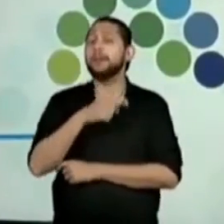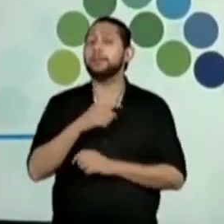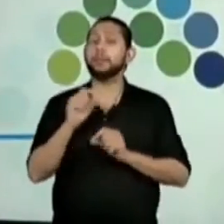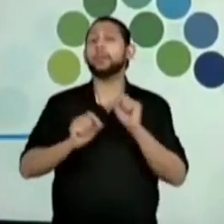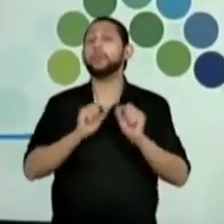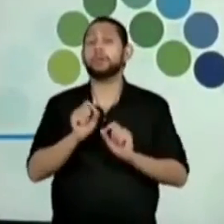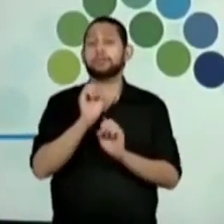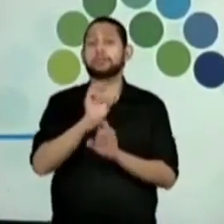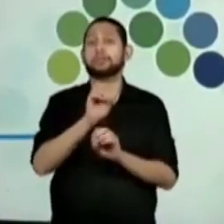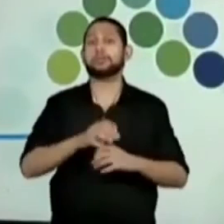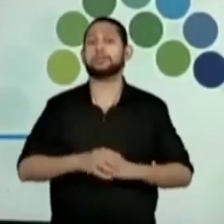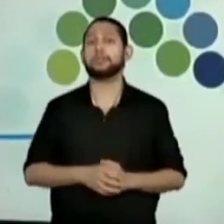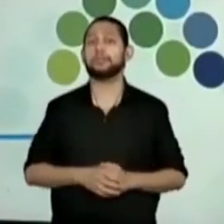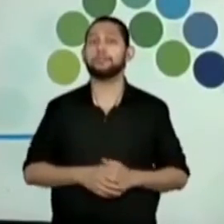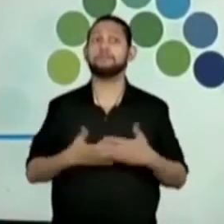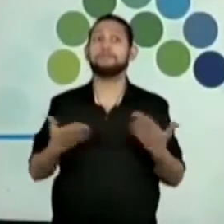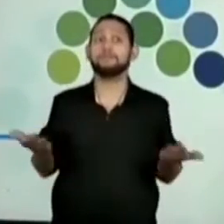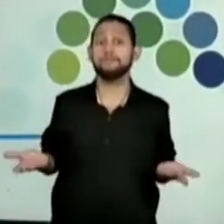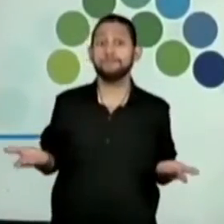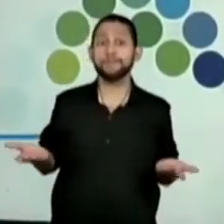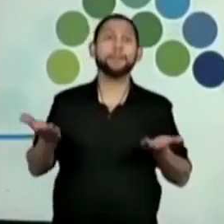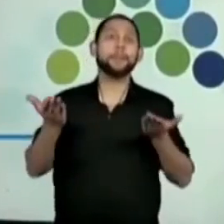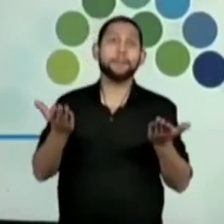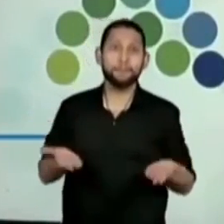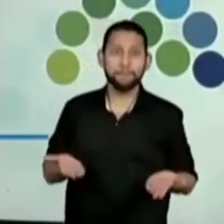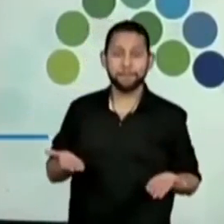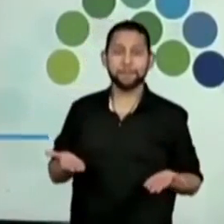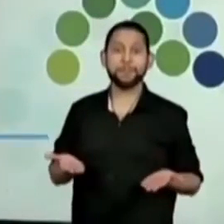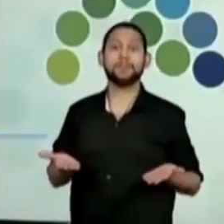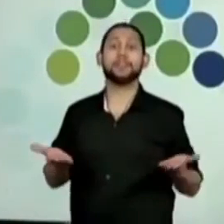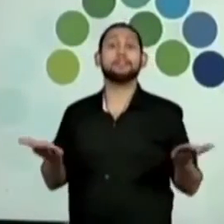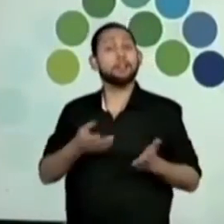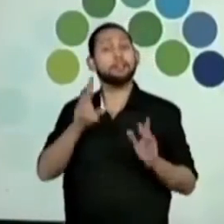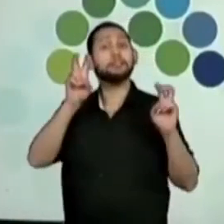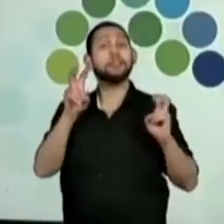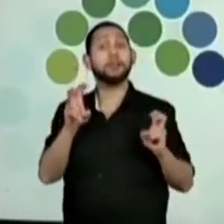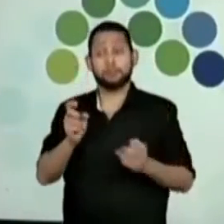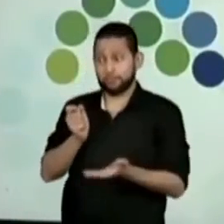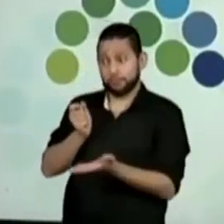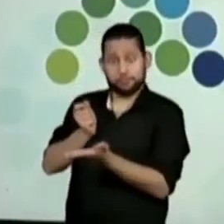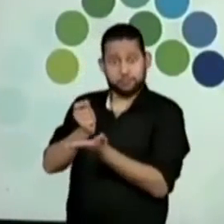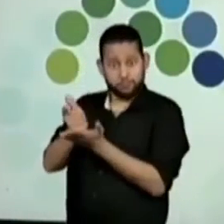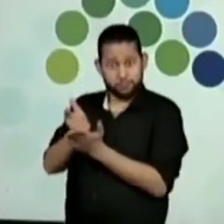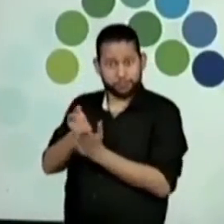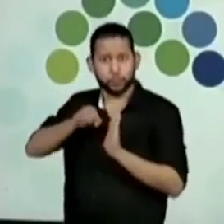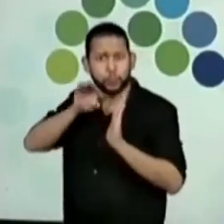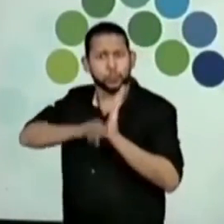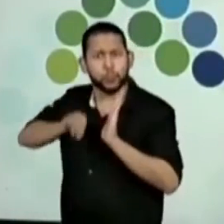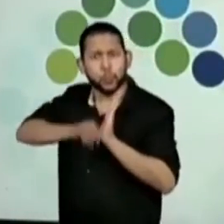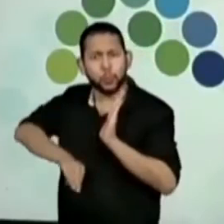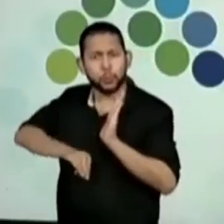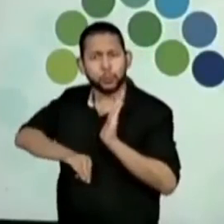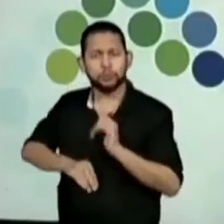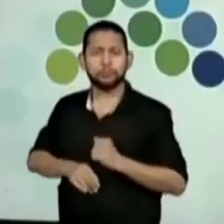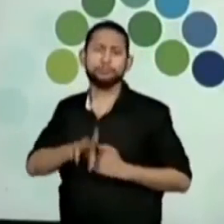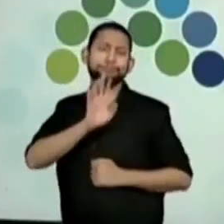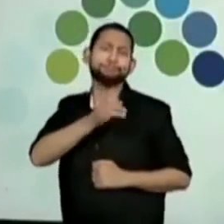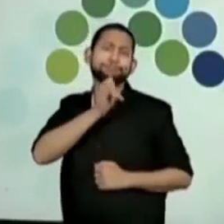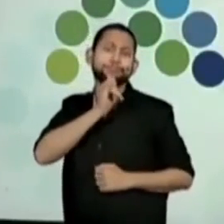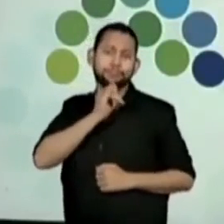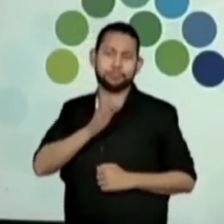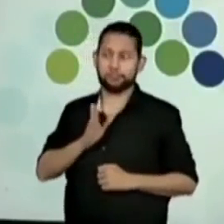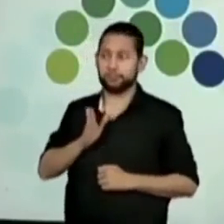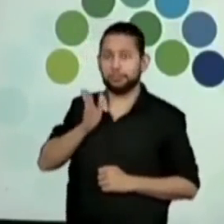bom vamos falar então sobre descontos vocês já acompanharam os pais os